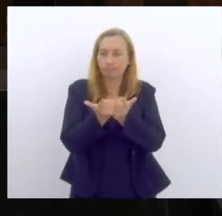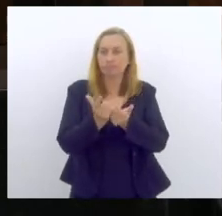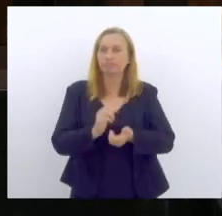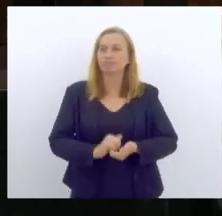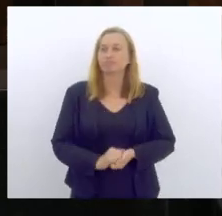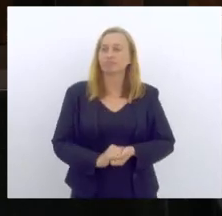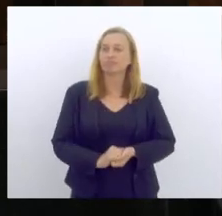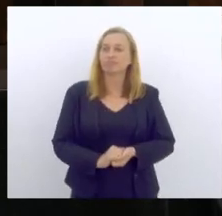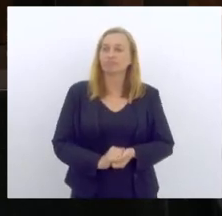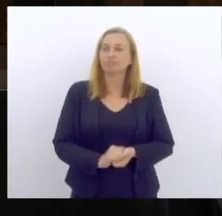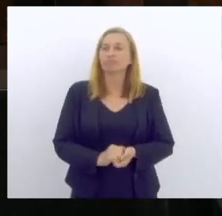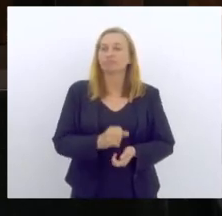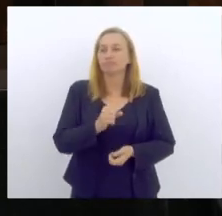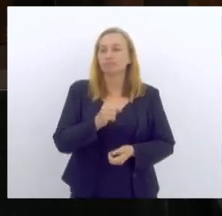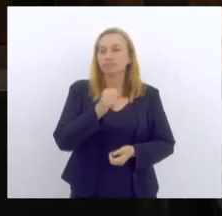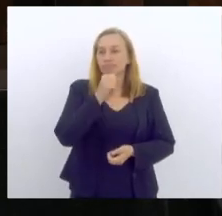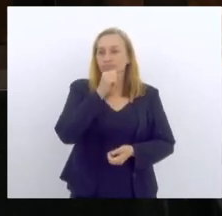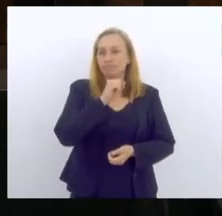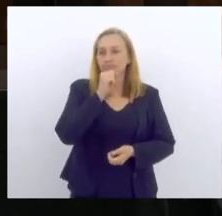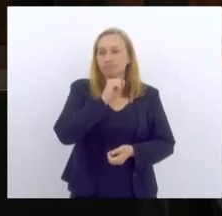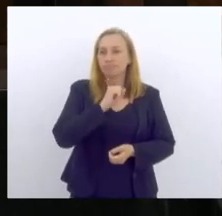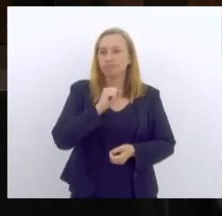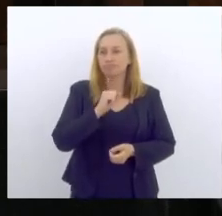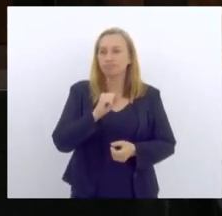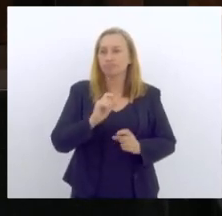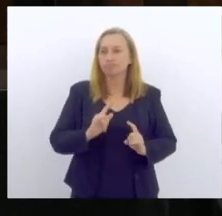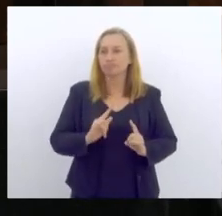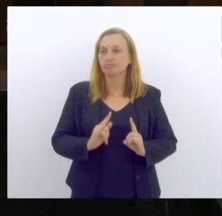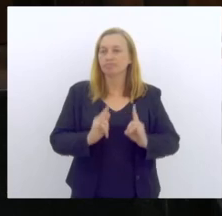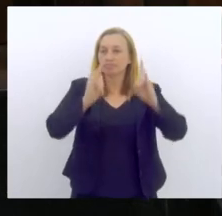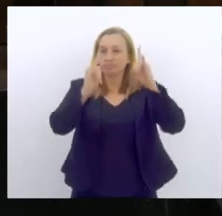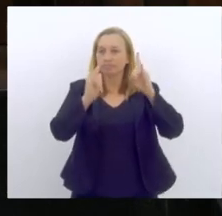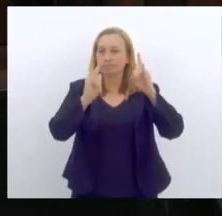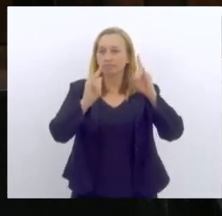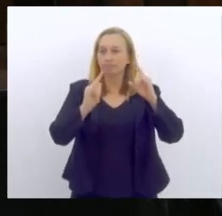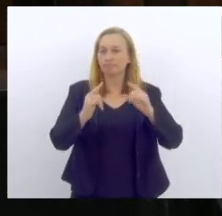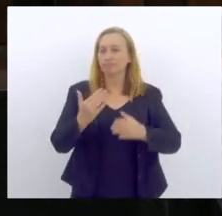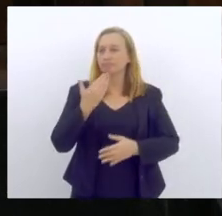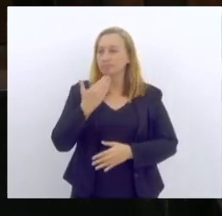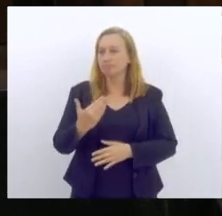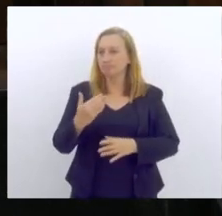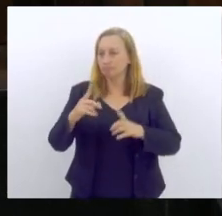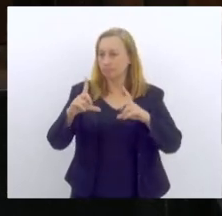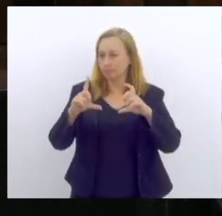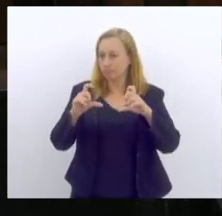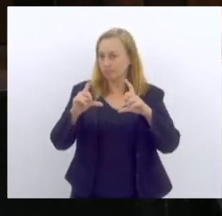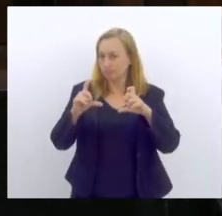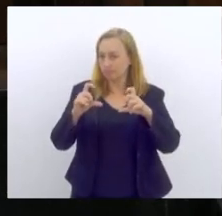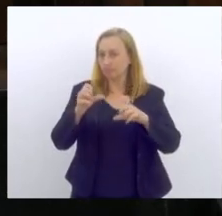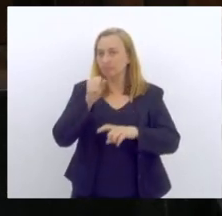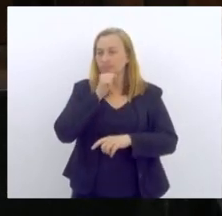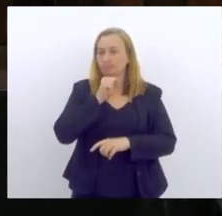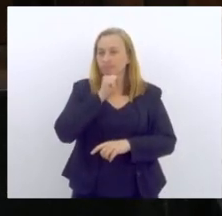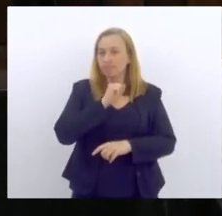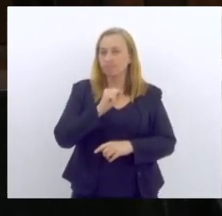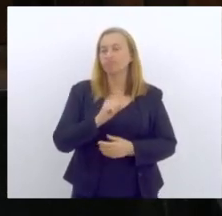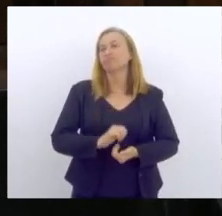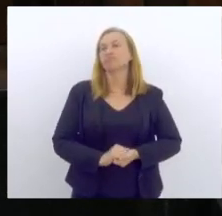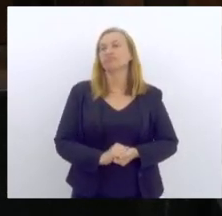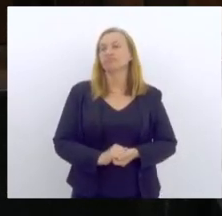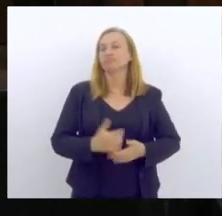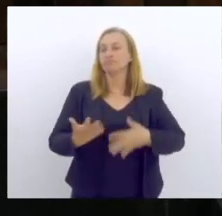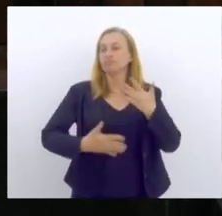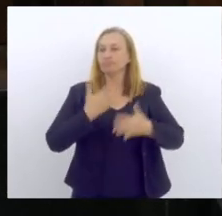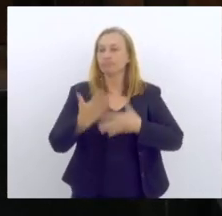foto que mostrasse o papai eu dei essa foto para já para nós já foi uma honra muito grande ele colocar nos 95